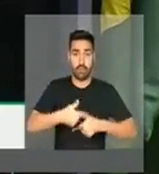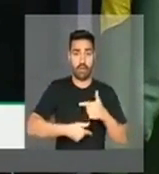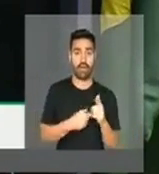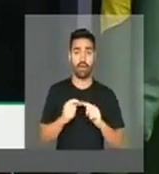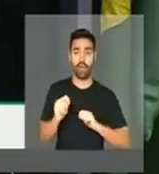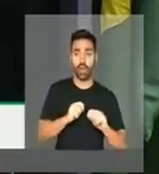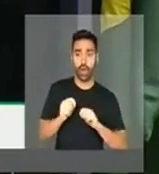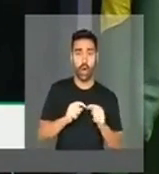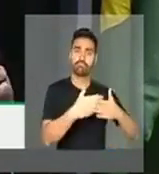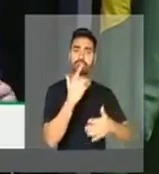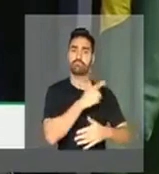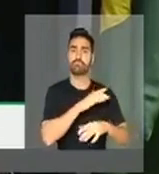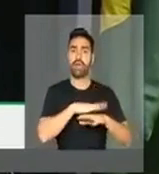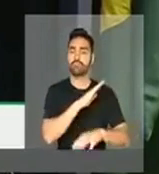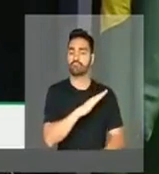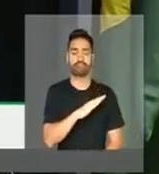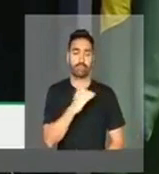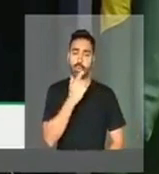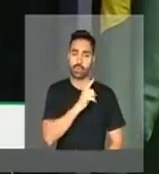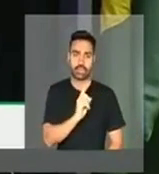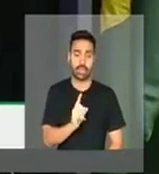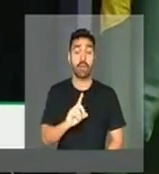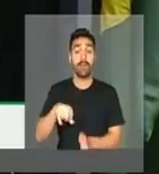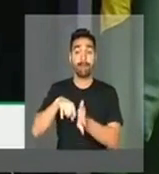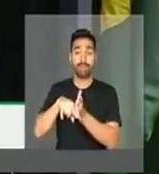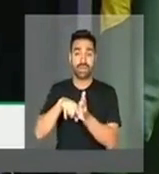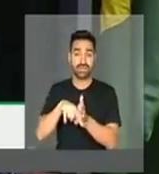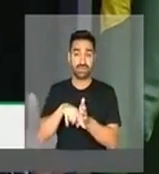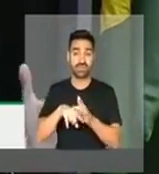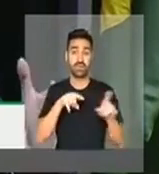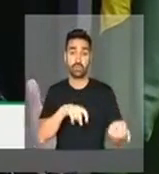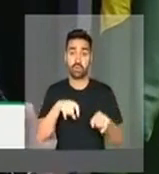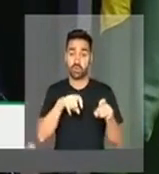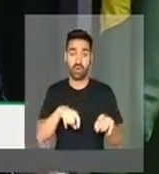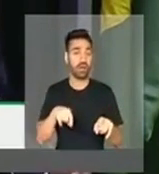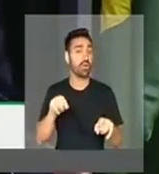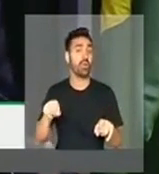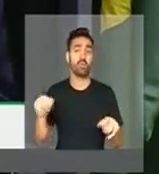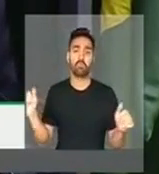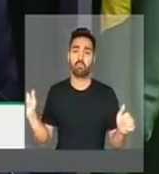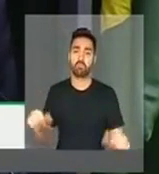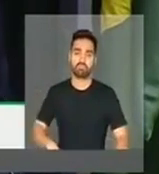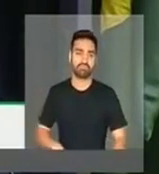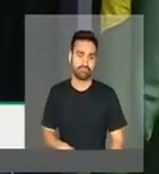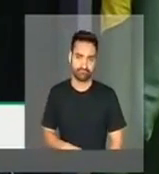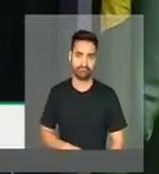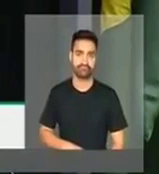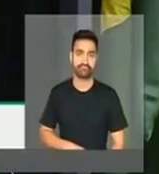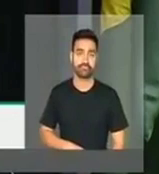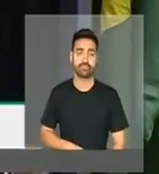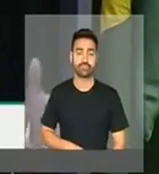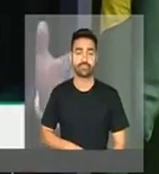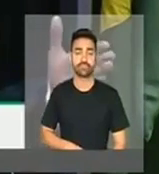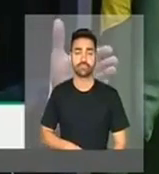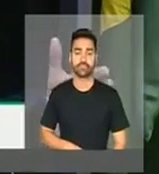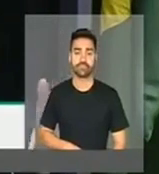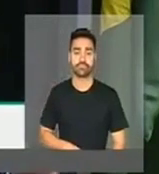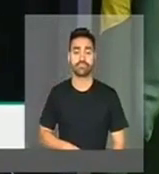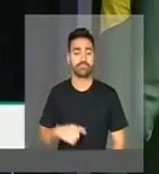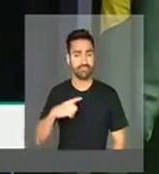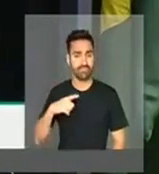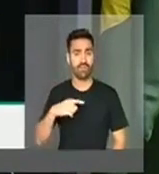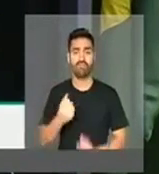seus negócios com sucesso, a pesquisa agropecuária brasileira praticamente jogada às traças, e nesse momento um bom número